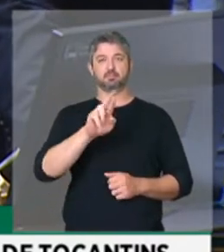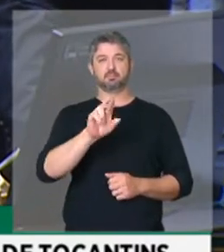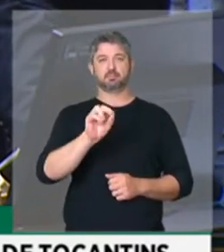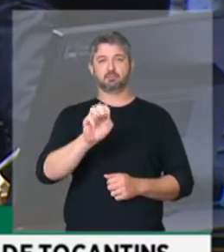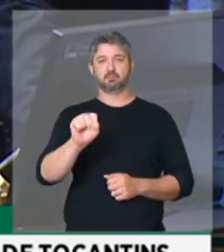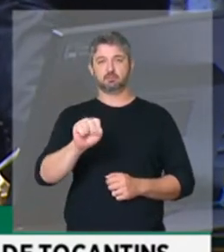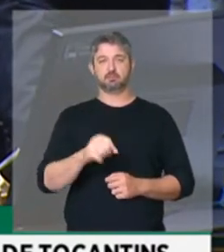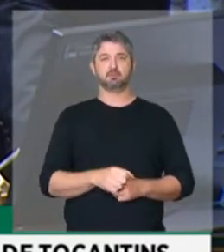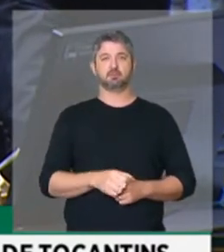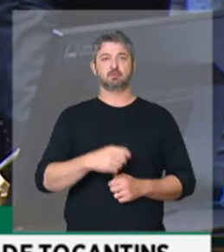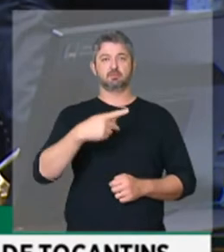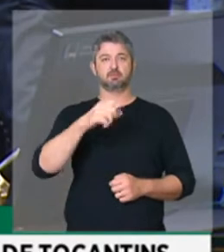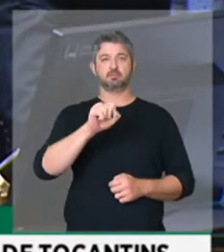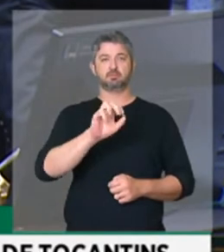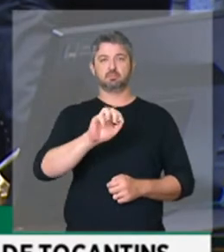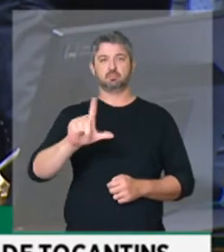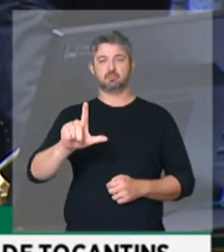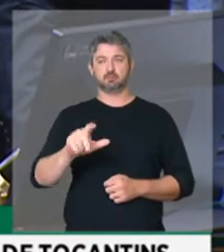PSOL.